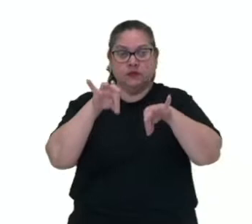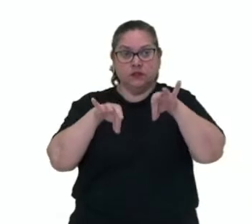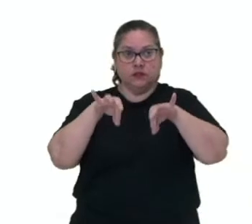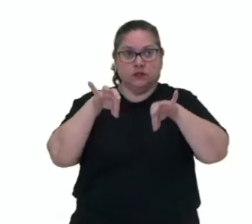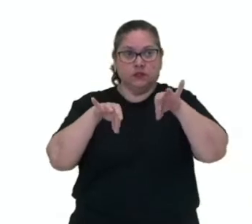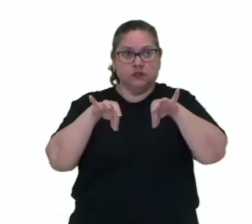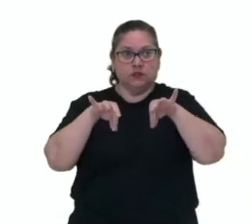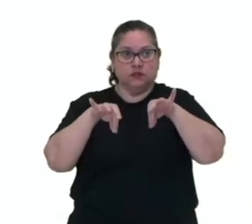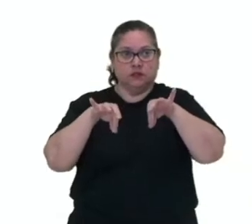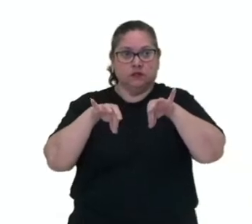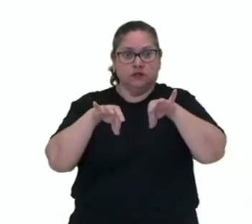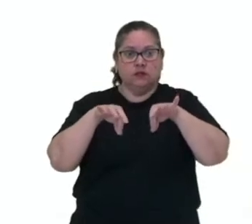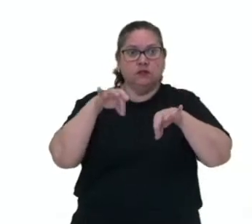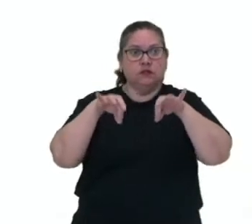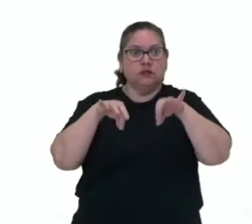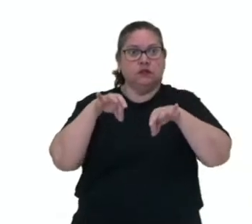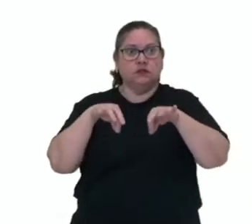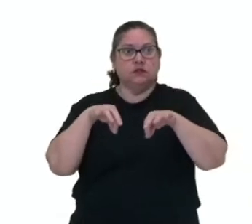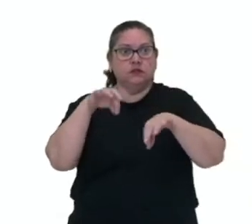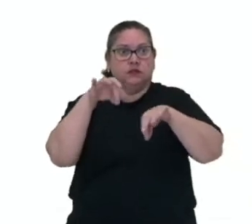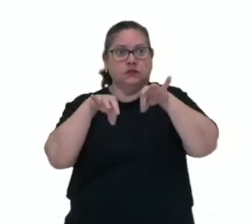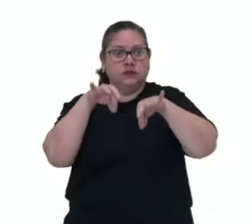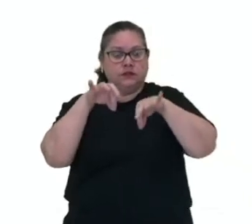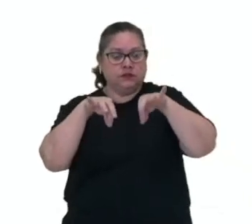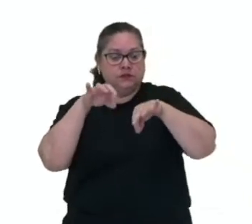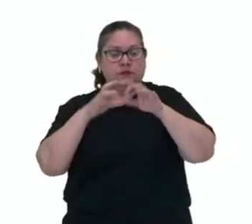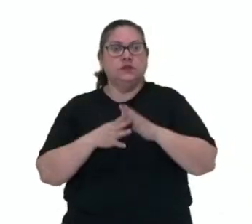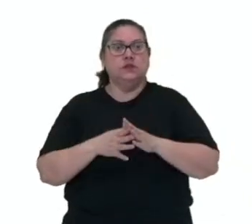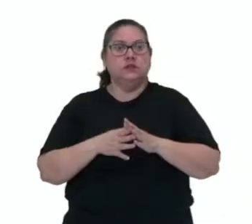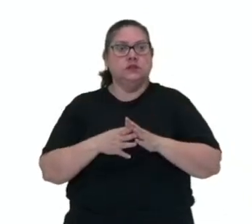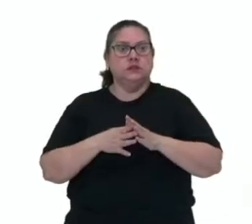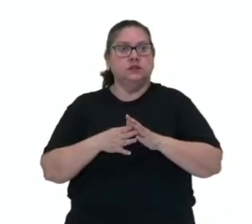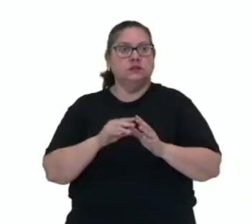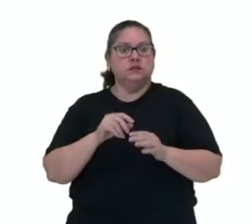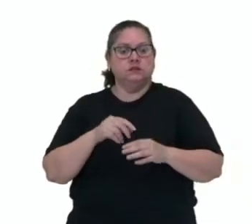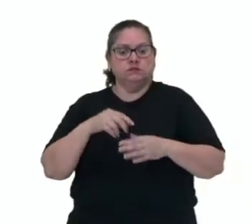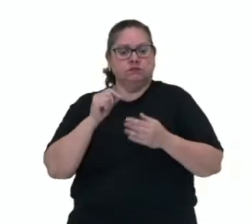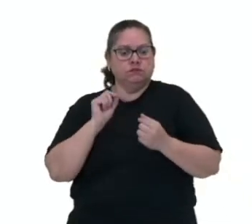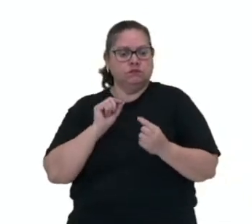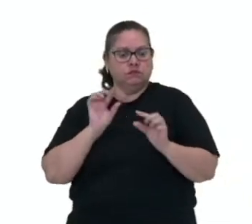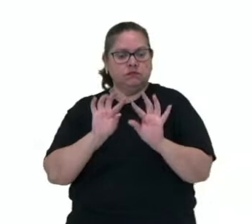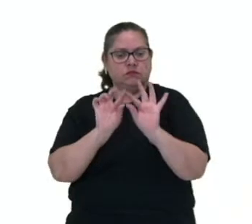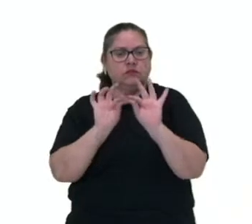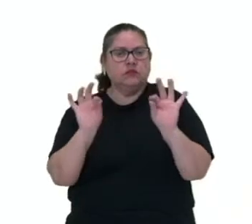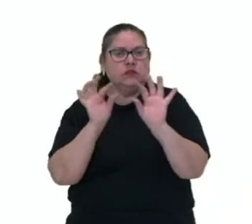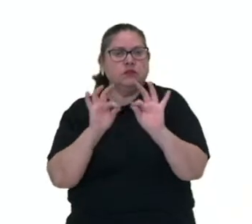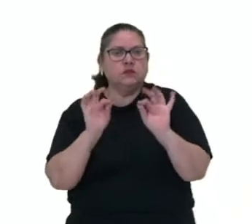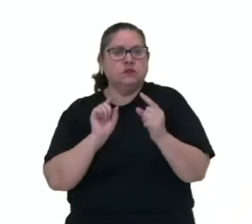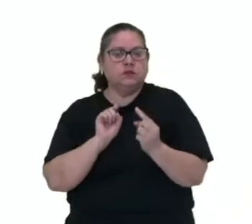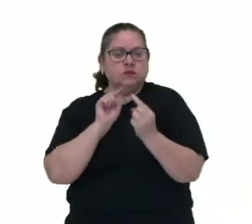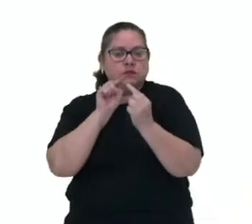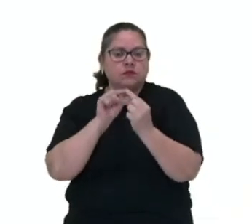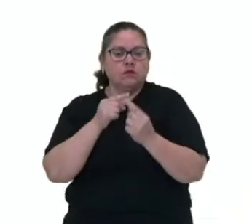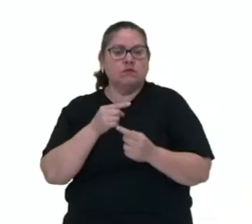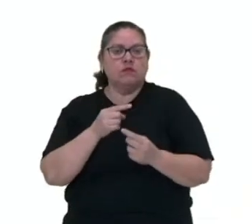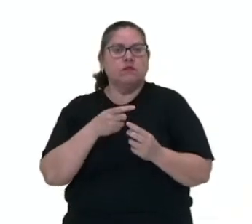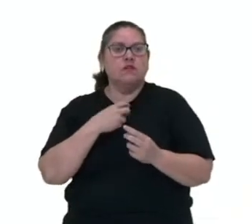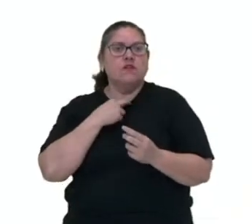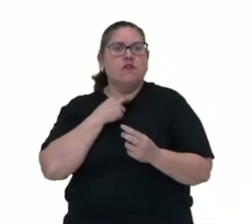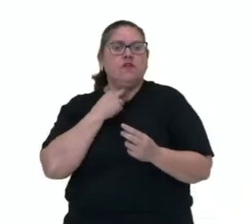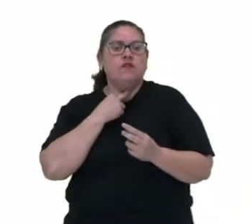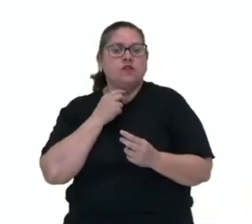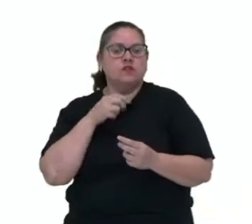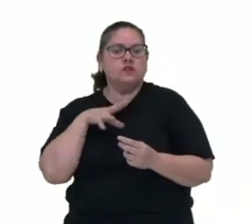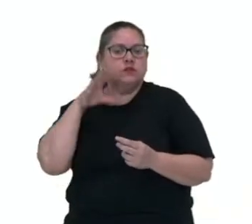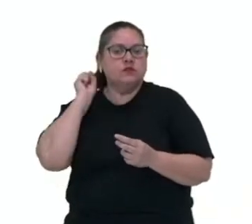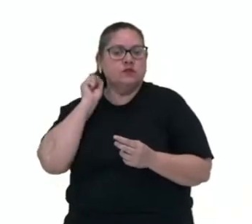Teatralização, um trava-línguas para nós. Teatralização, síntese, objetividade, ritmo, voz,